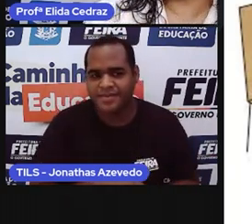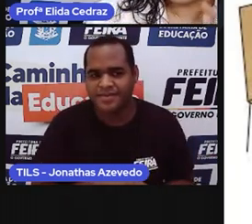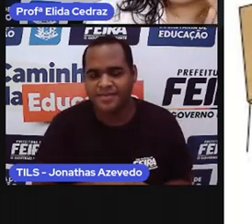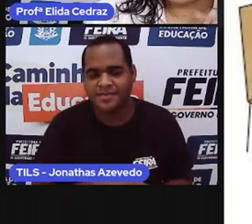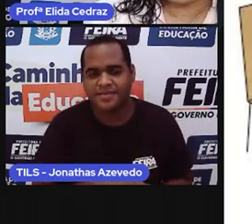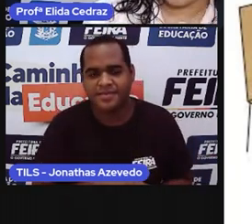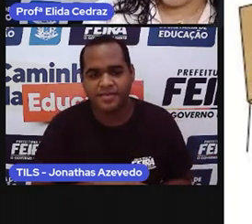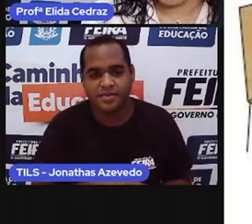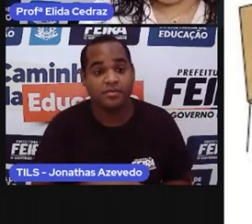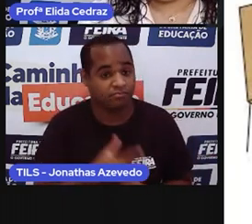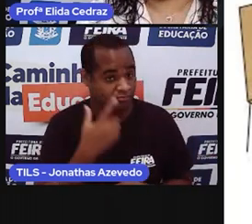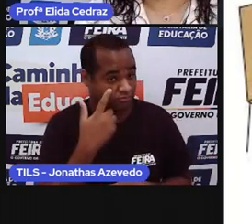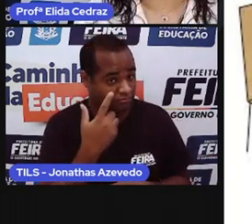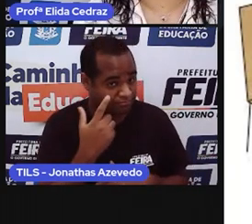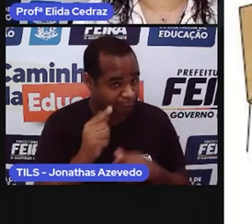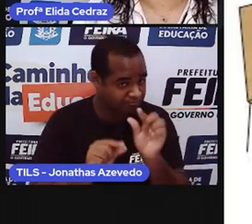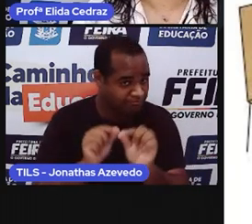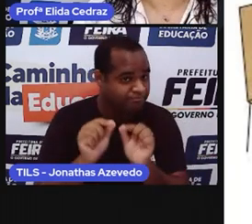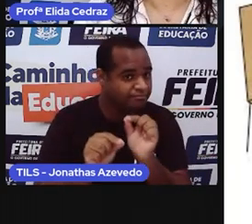Vamos ver se é isso mesmo.